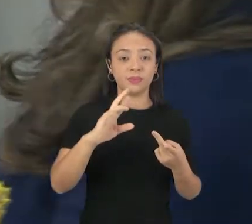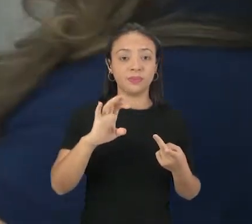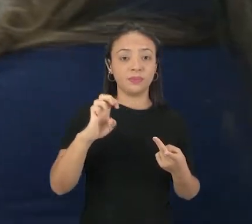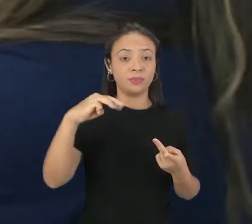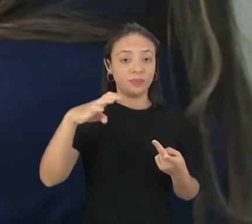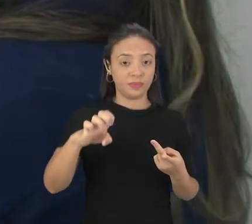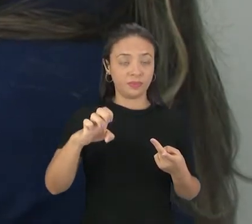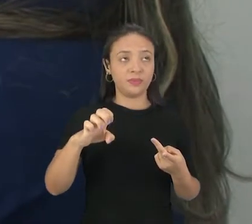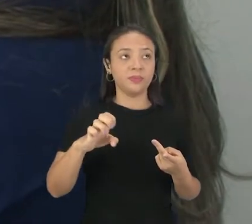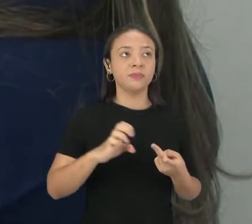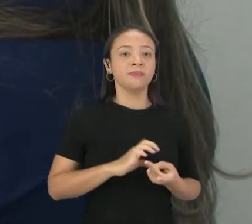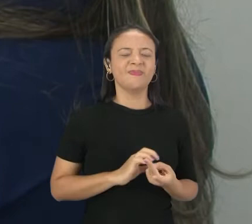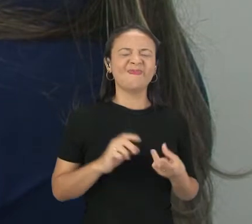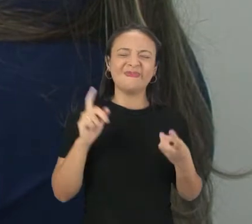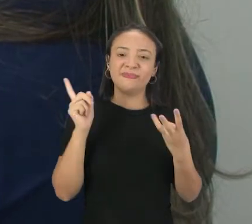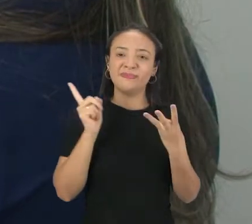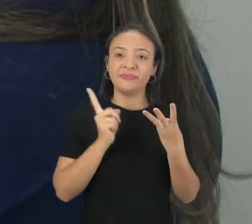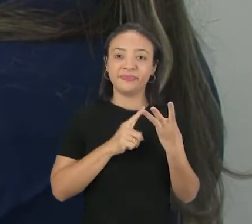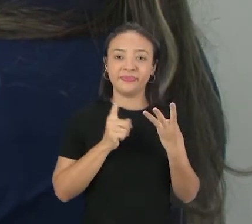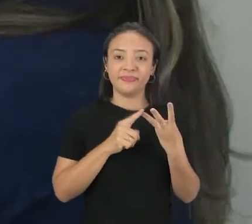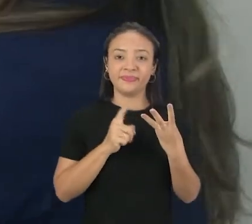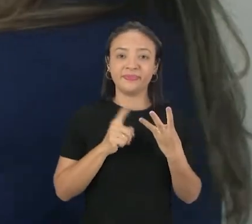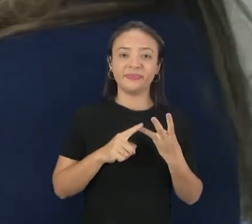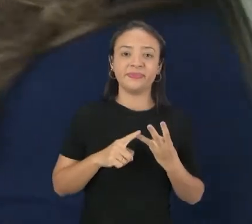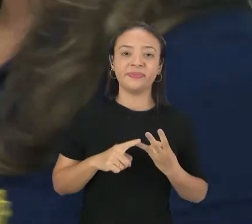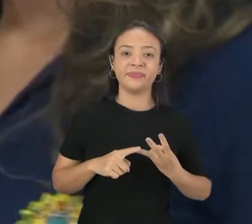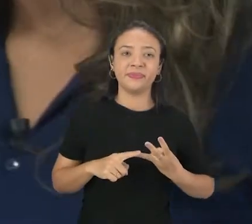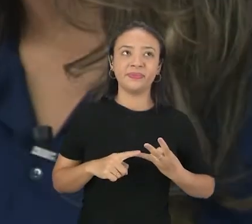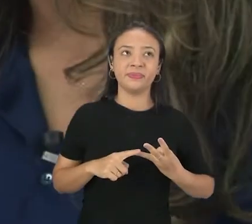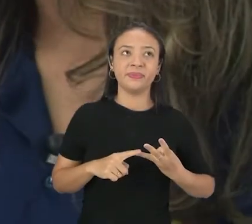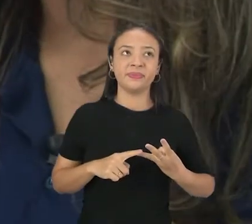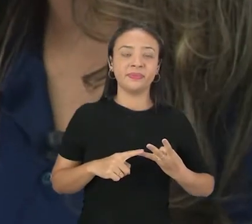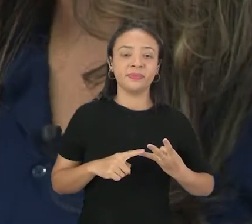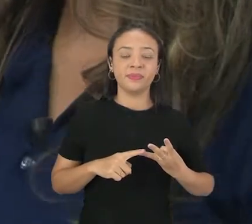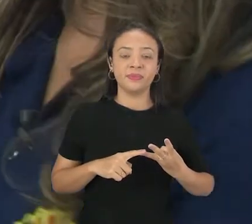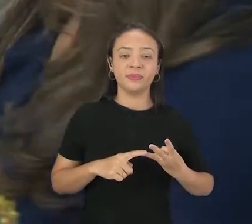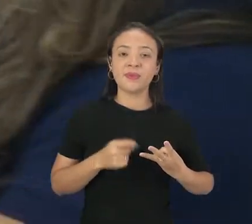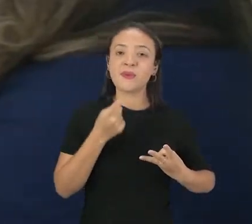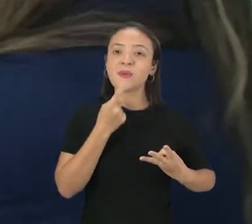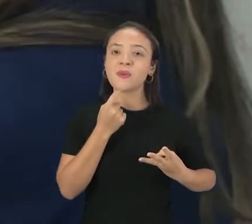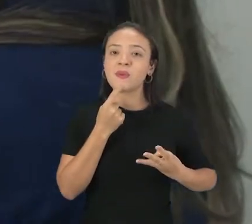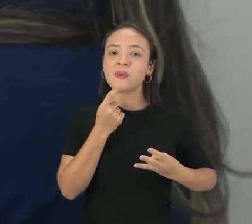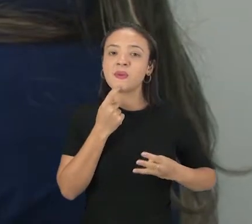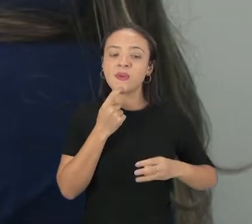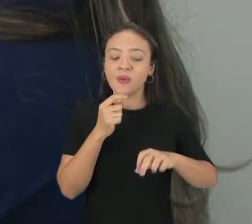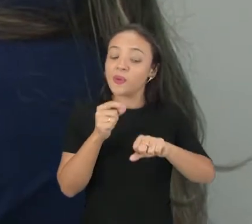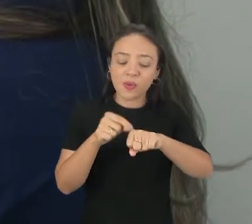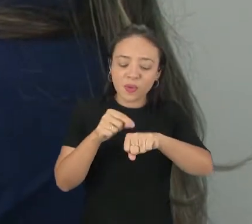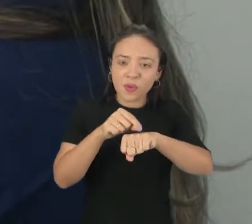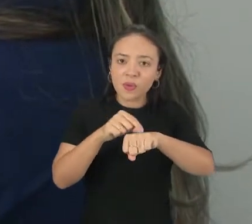creme E aí de morango